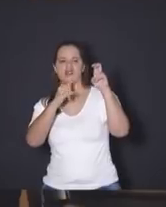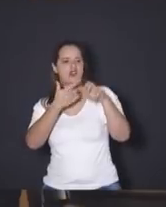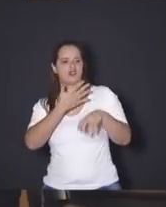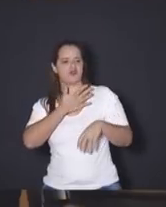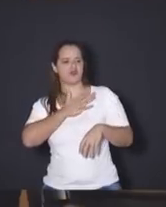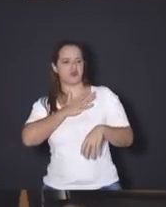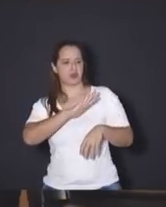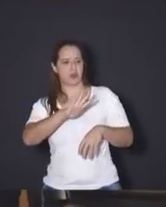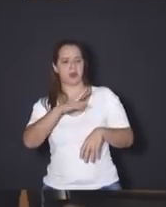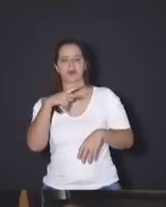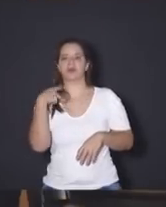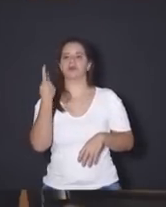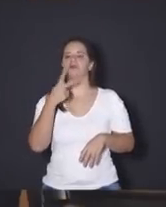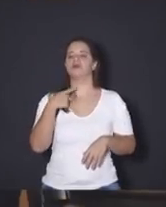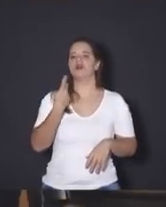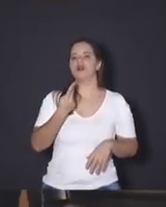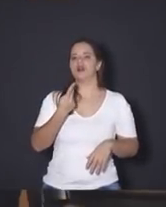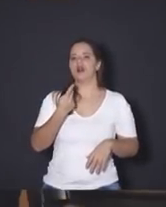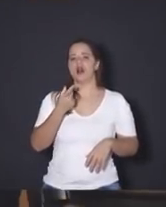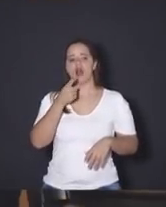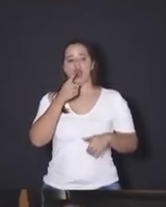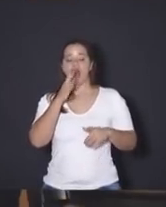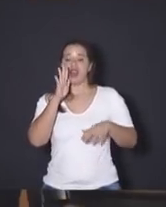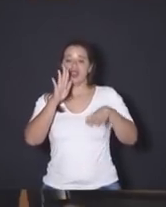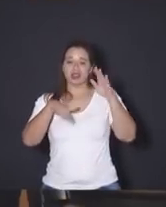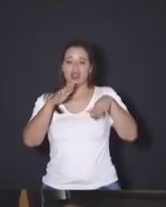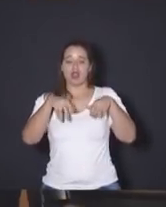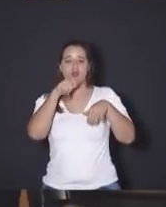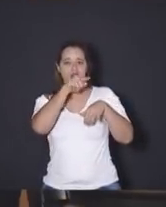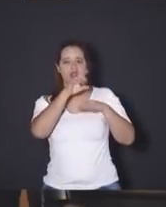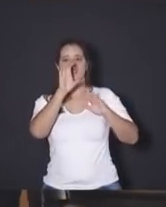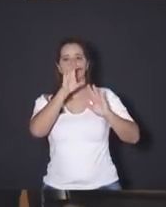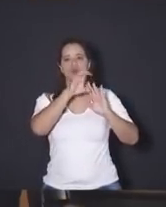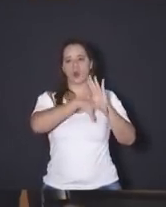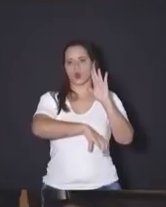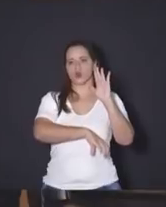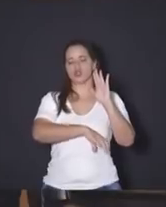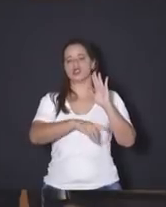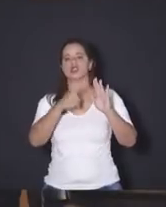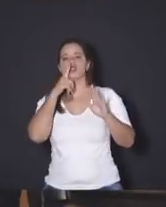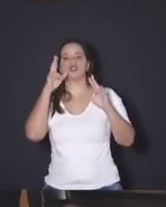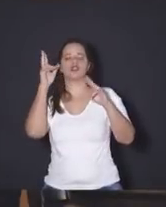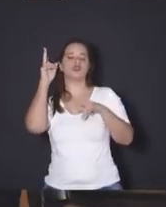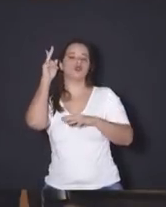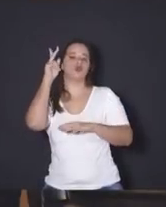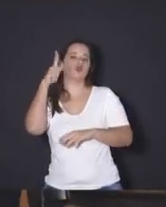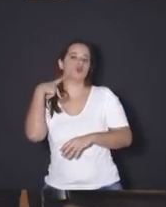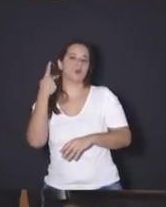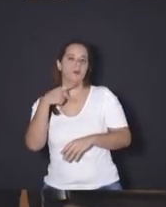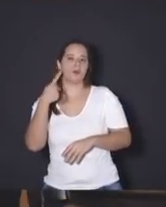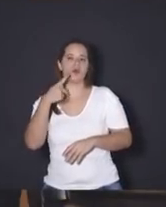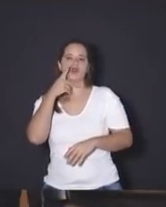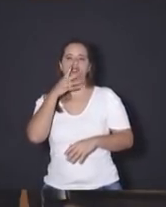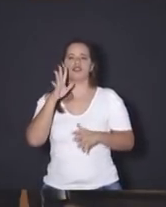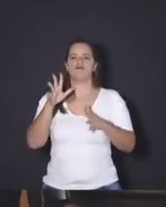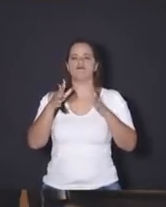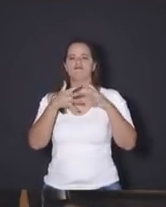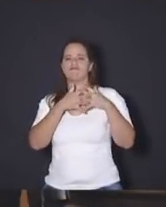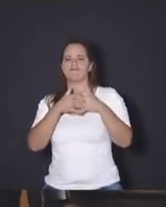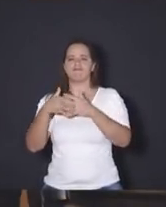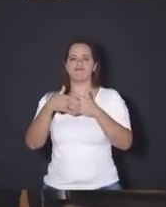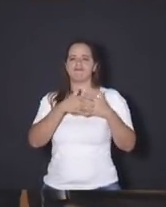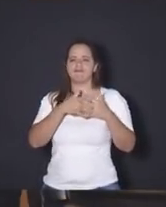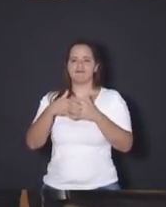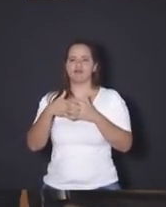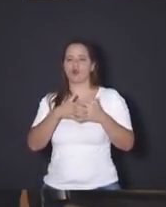gosto de política talvez esse conceito de política é se confunda com o